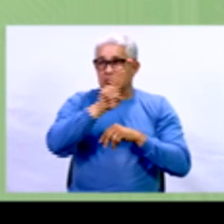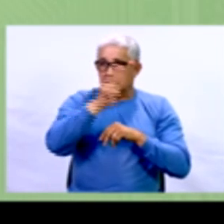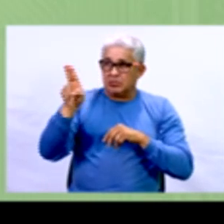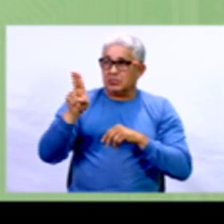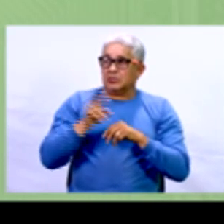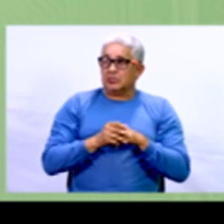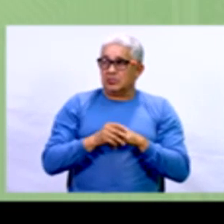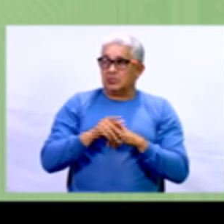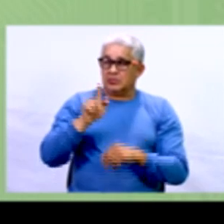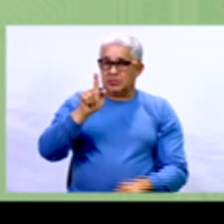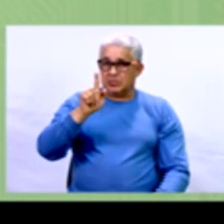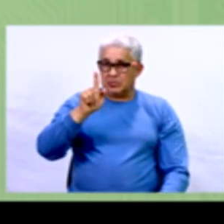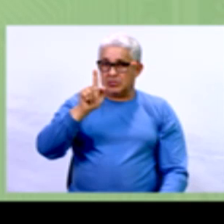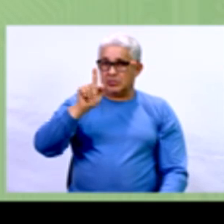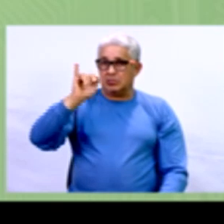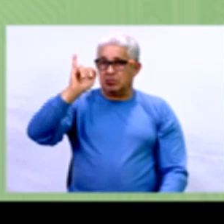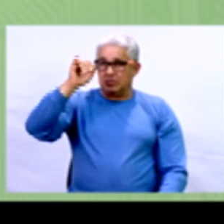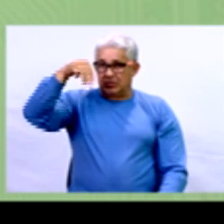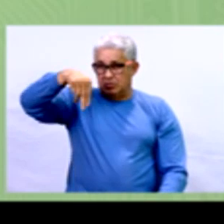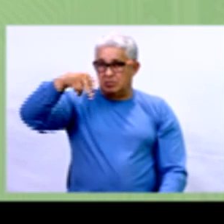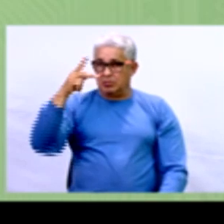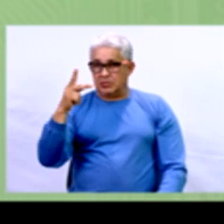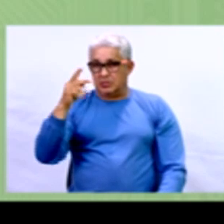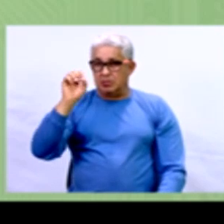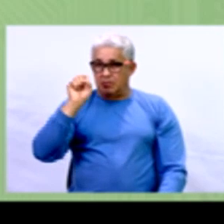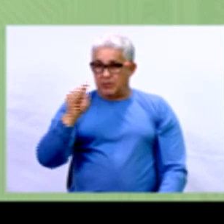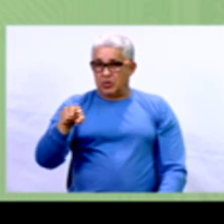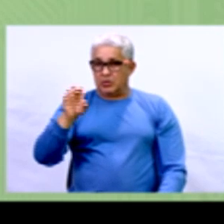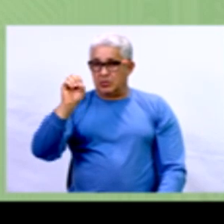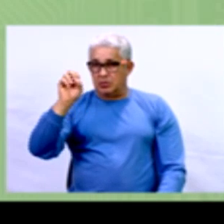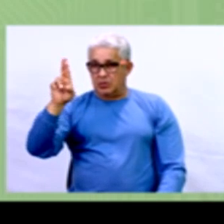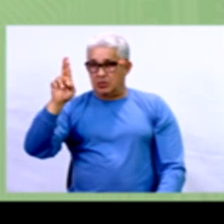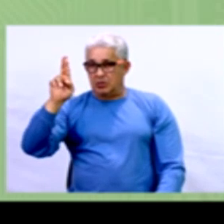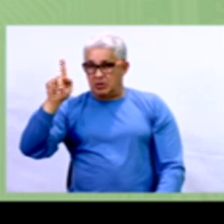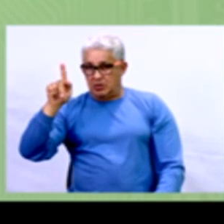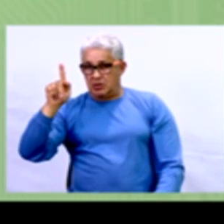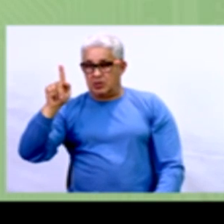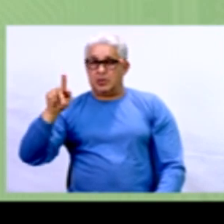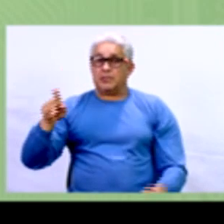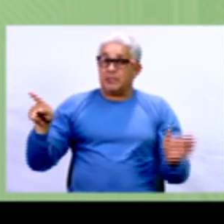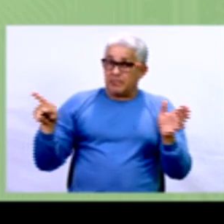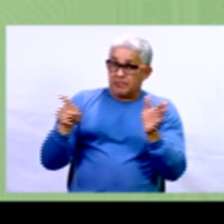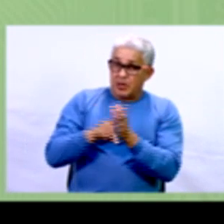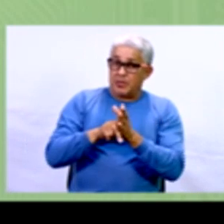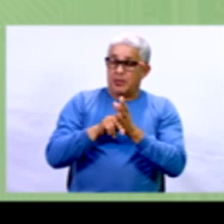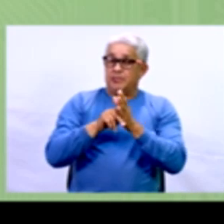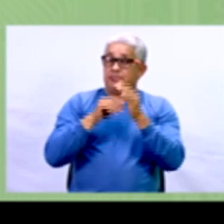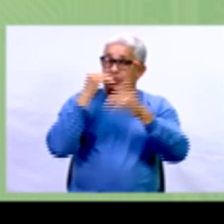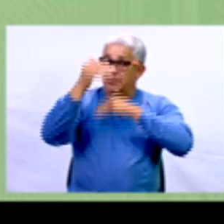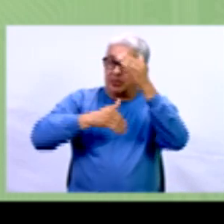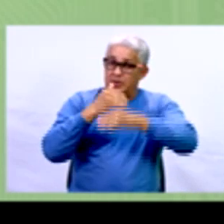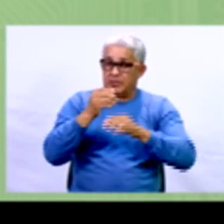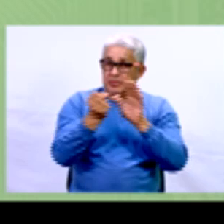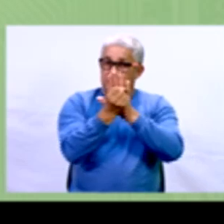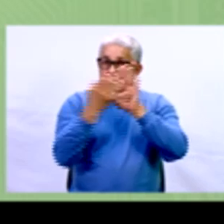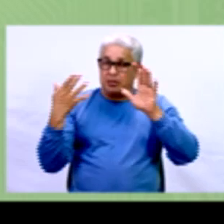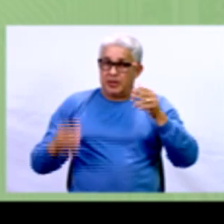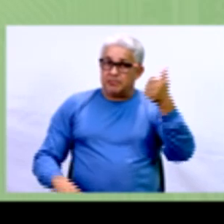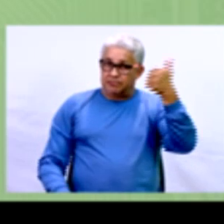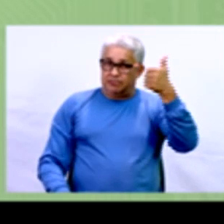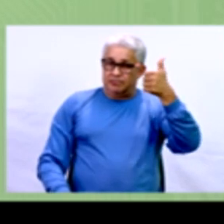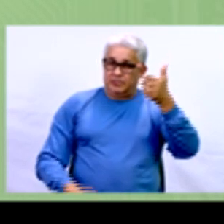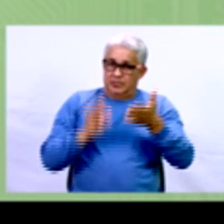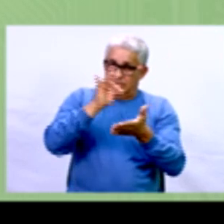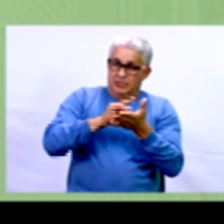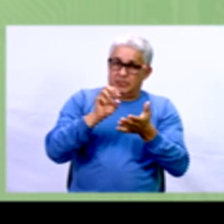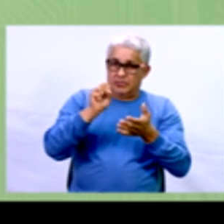Então, é uma organização voltada para o desenvolvimento desse aplicativo. Nesse primeiro link, que é o site oficial